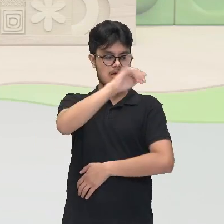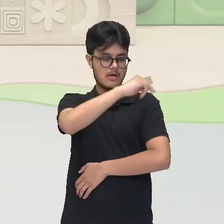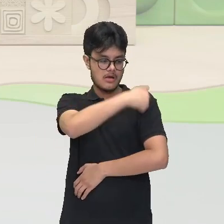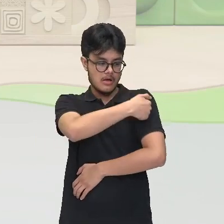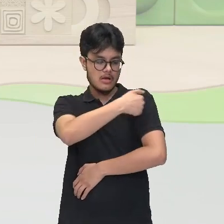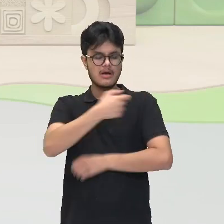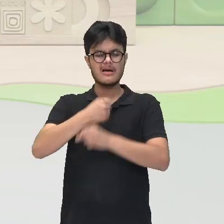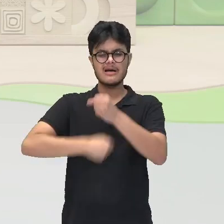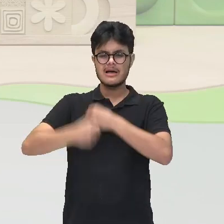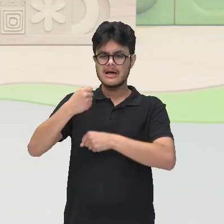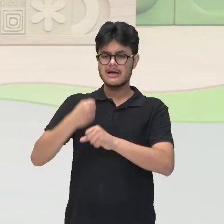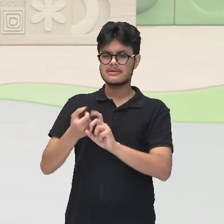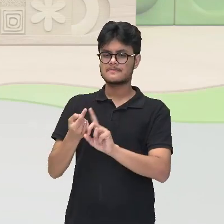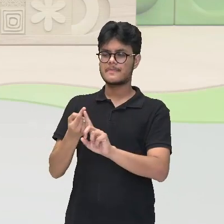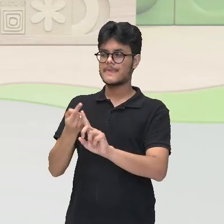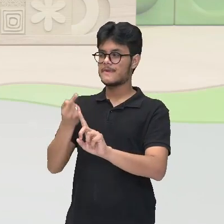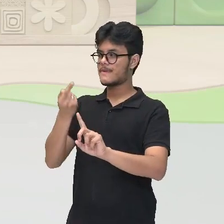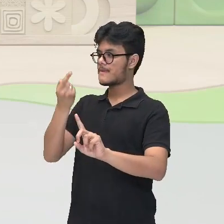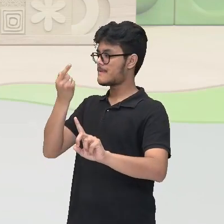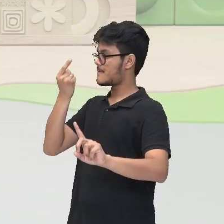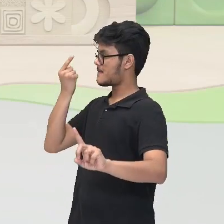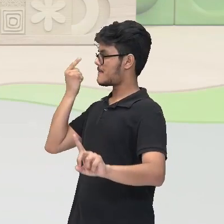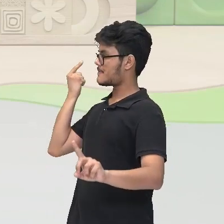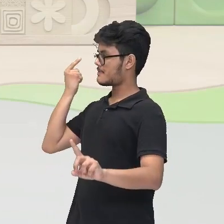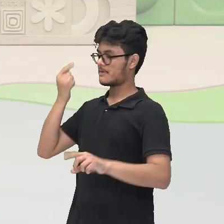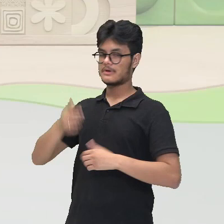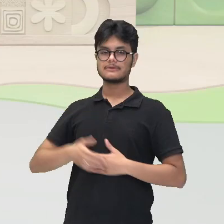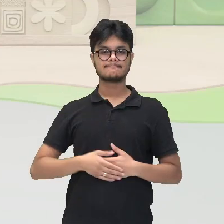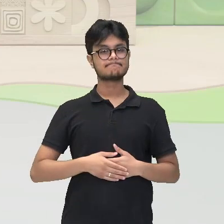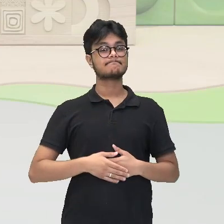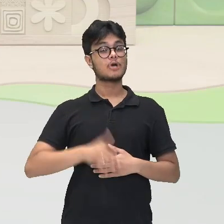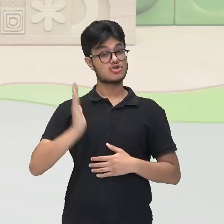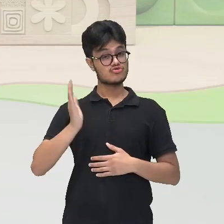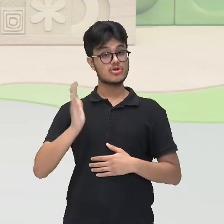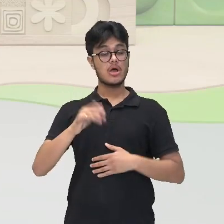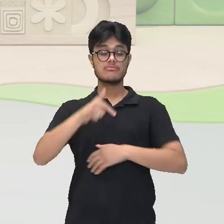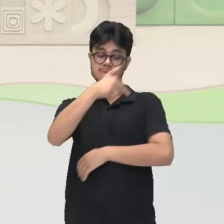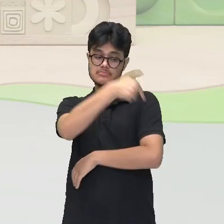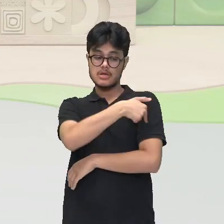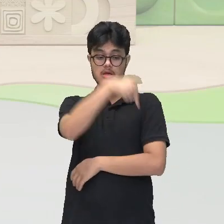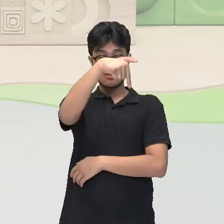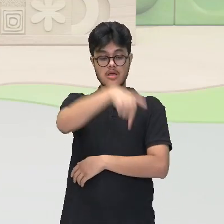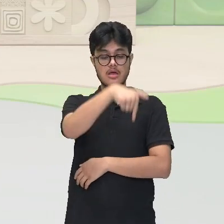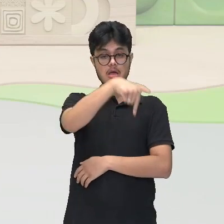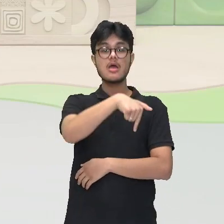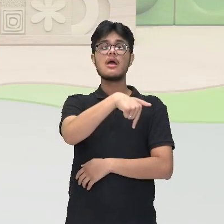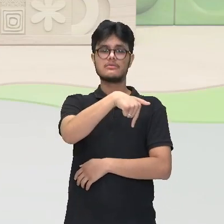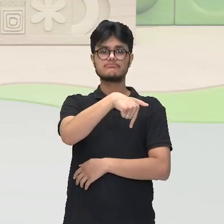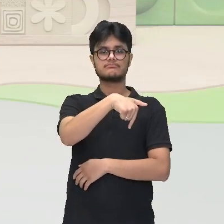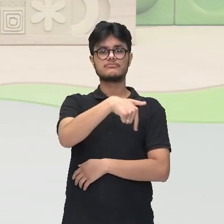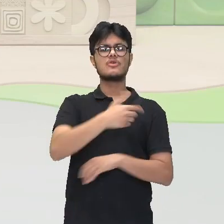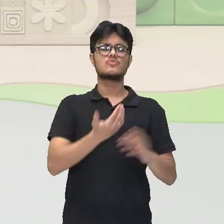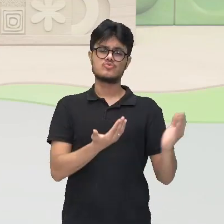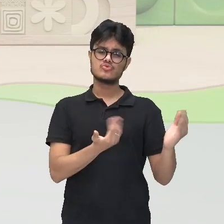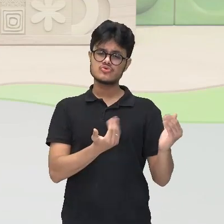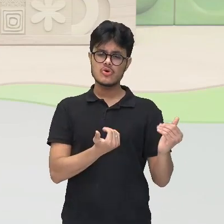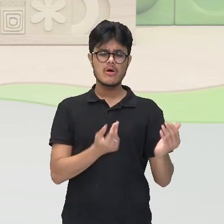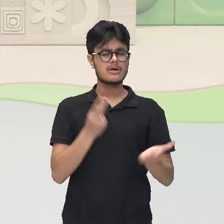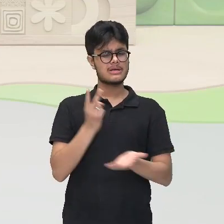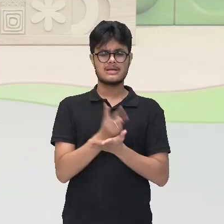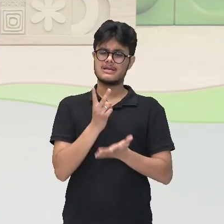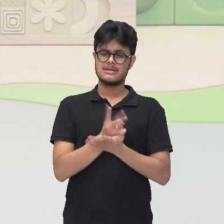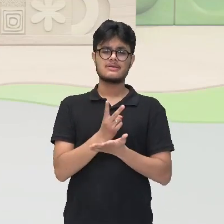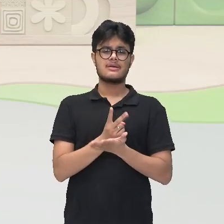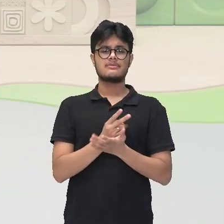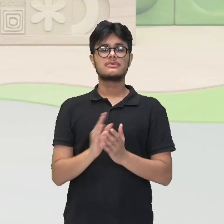há anos, não é algo recente. A campanha de vacinação nos nossos jovens já há anos que existe.